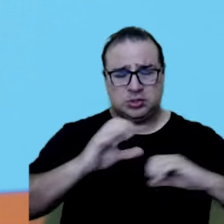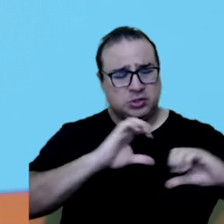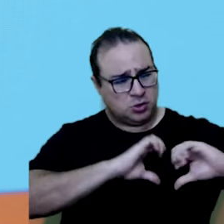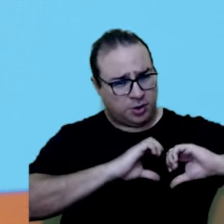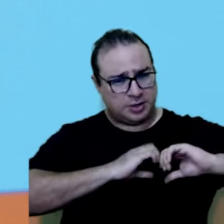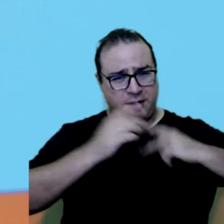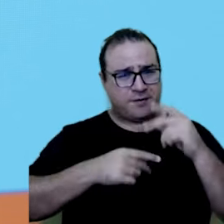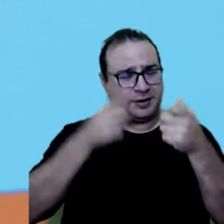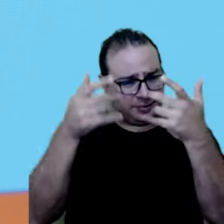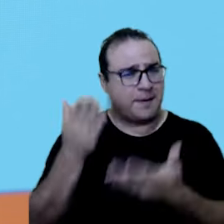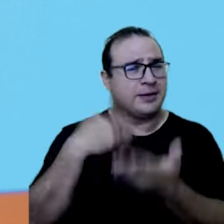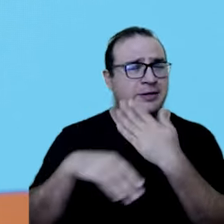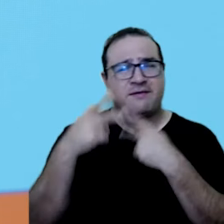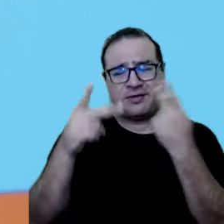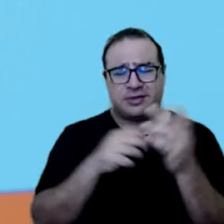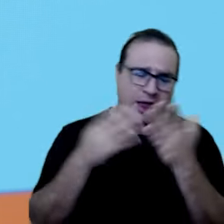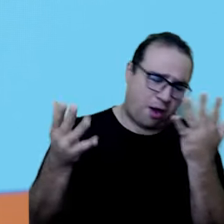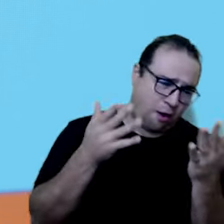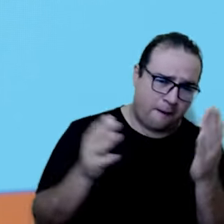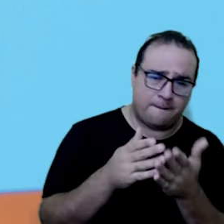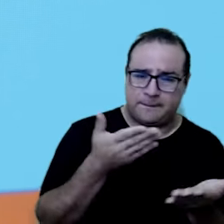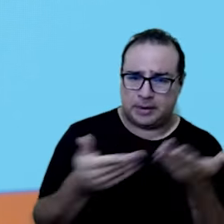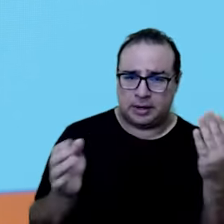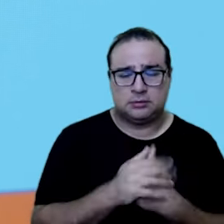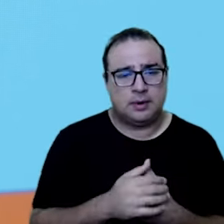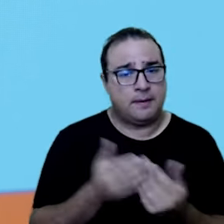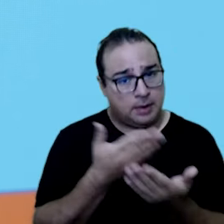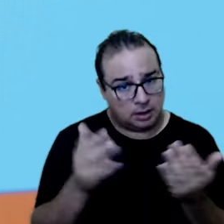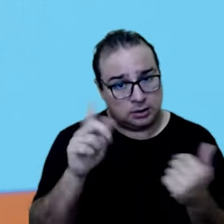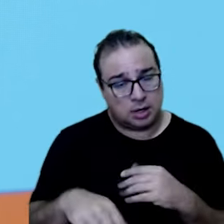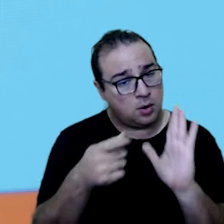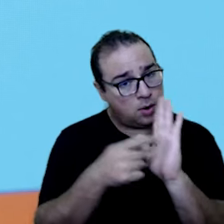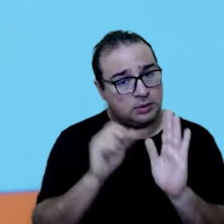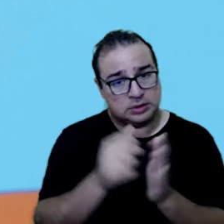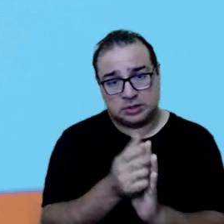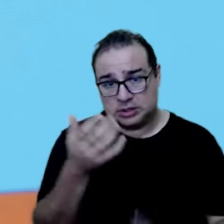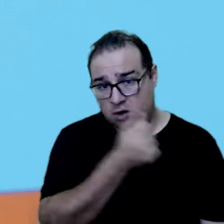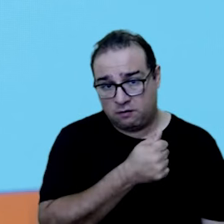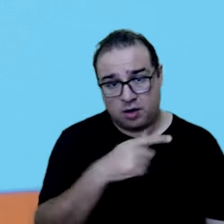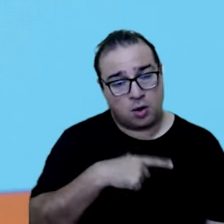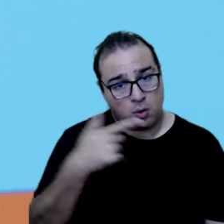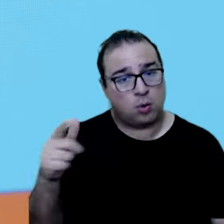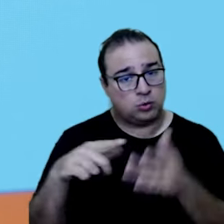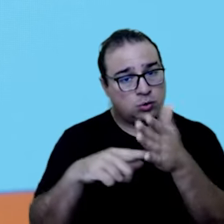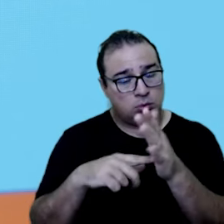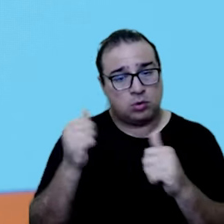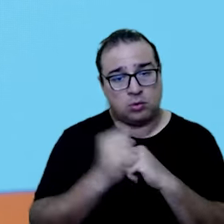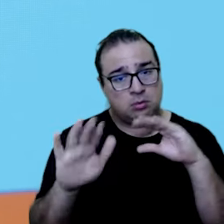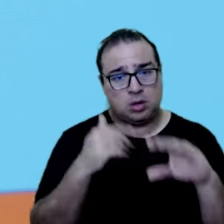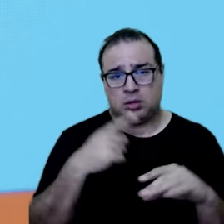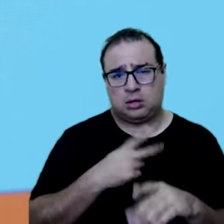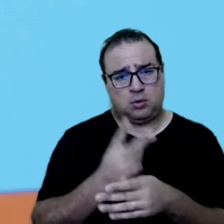mesmo essa dica não tô nem aí eu já recebi Ah mas perde o certificado Perde é um arquivo mas se você salvar o arquivo numa outra máquina ou mandar por